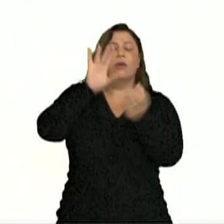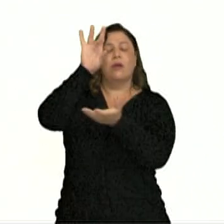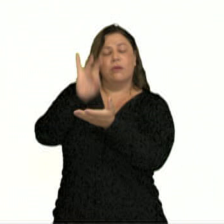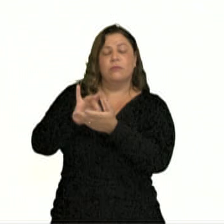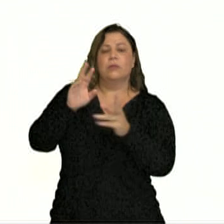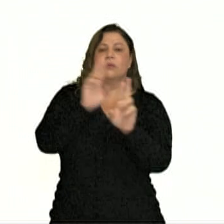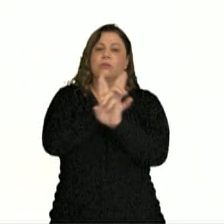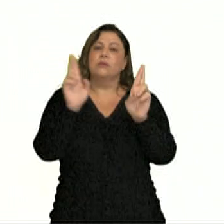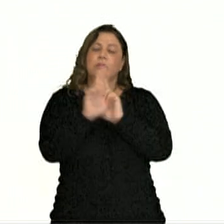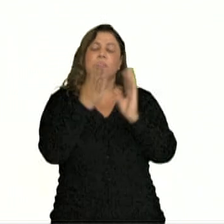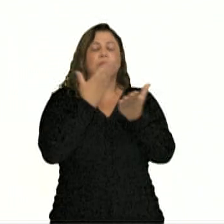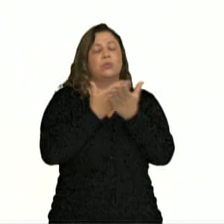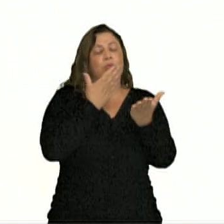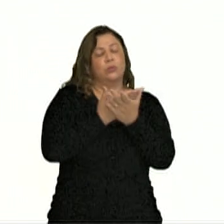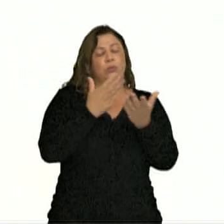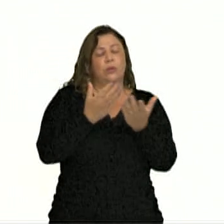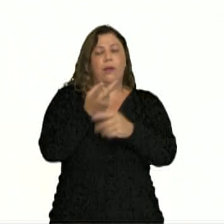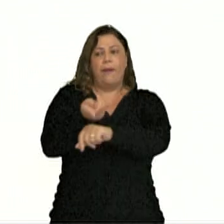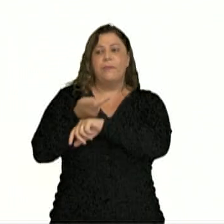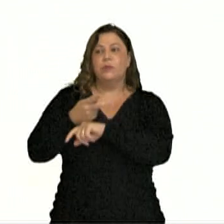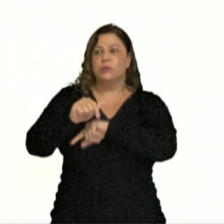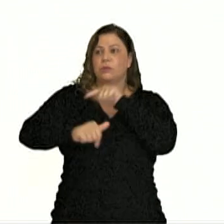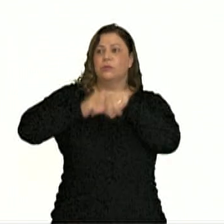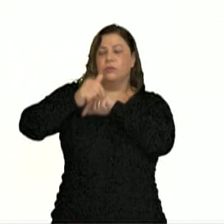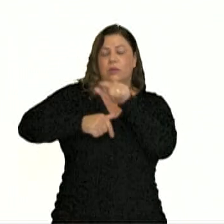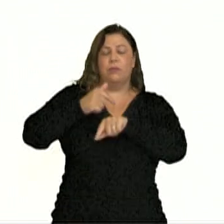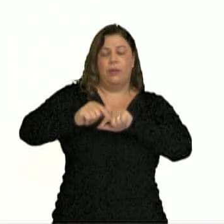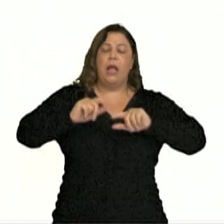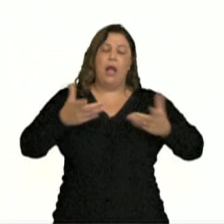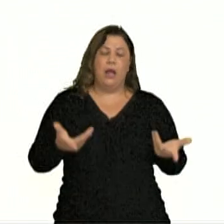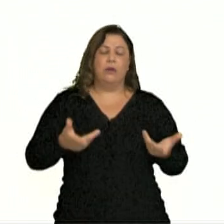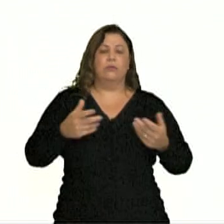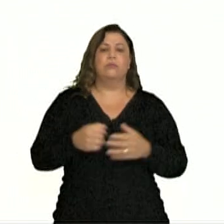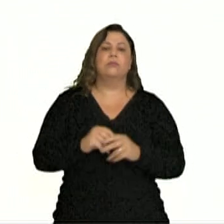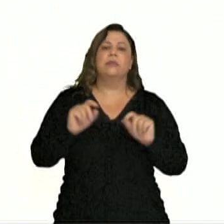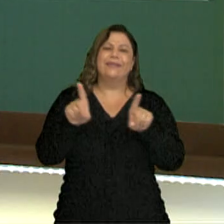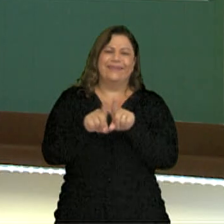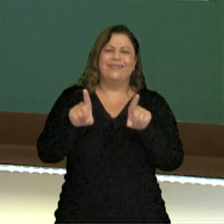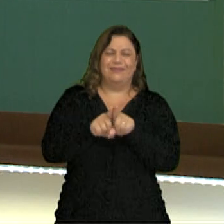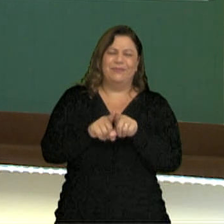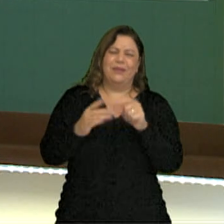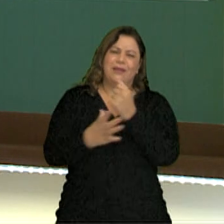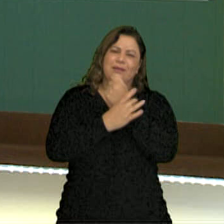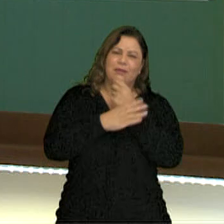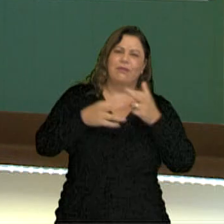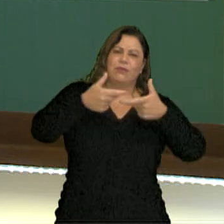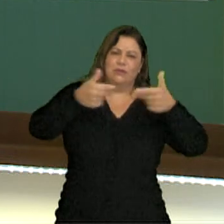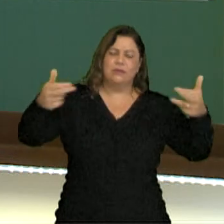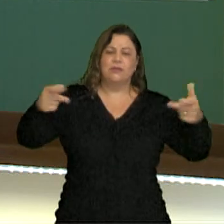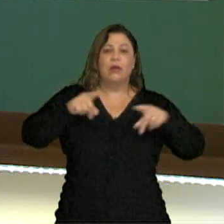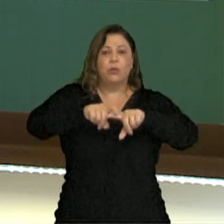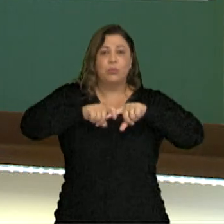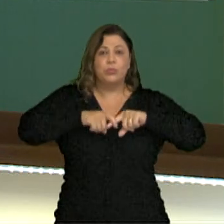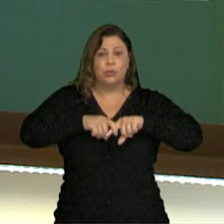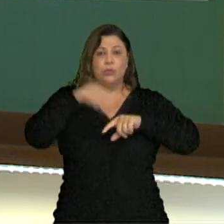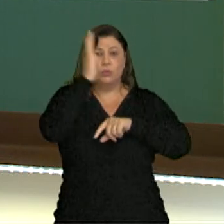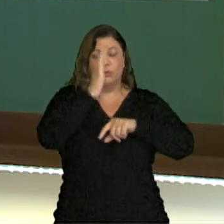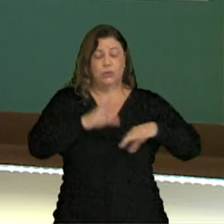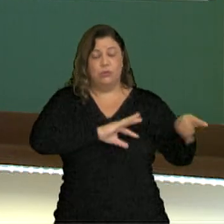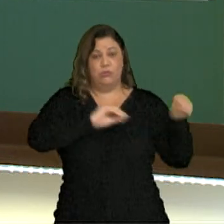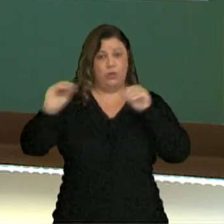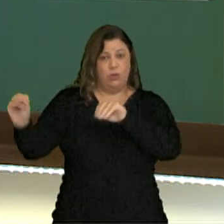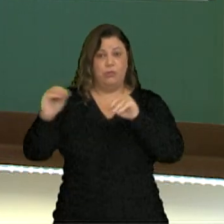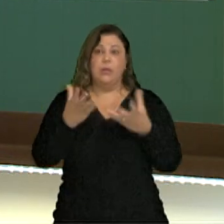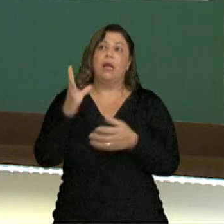estudos, em busca de trabalho, melhores condições de vida, maior segurança. É por isso que os brasileiros têm se deslocado. Ah, eu quero aprender um